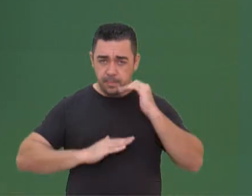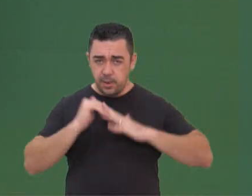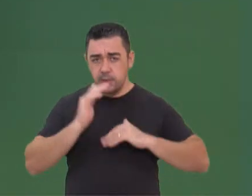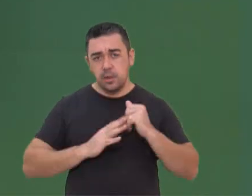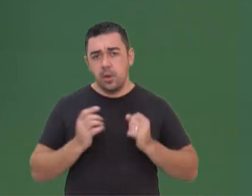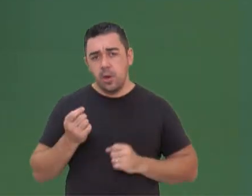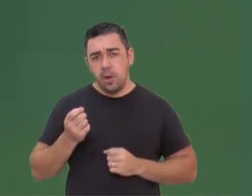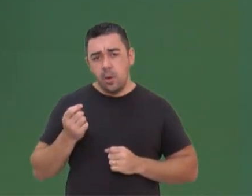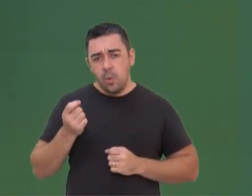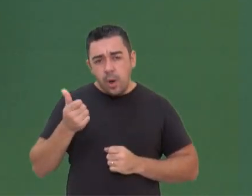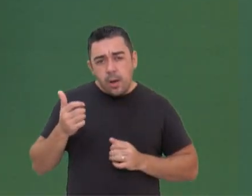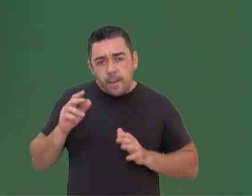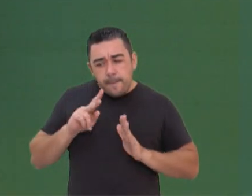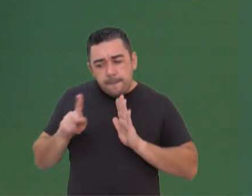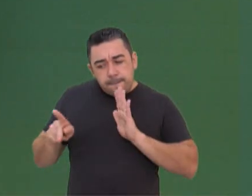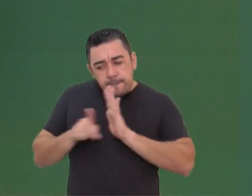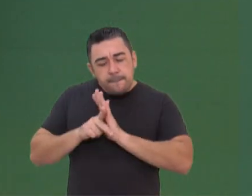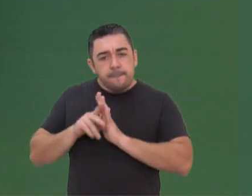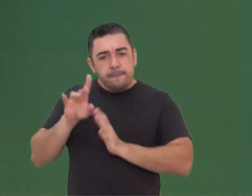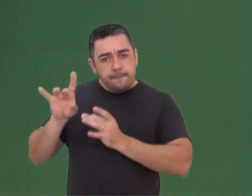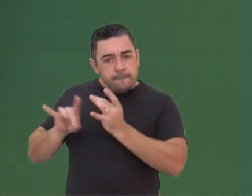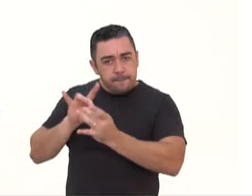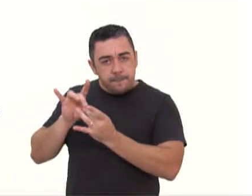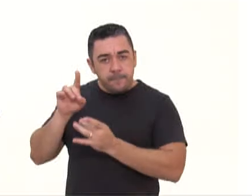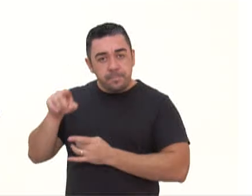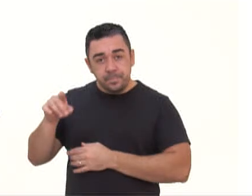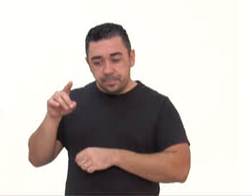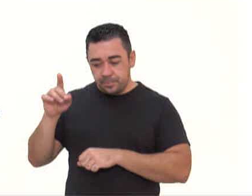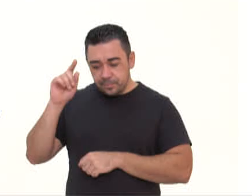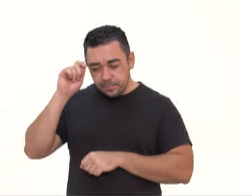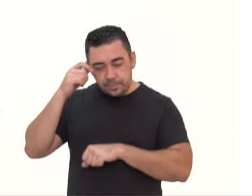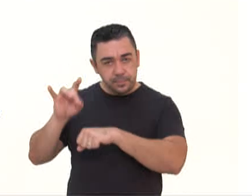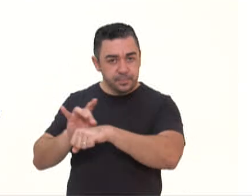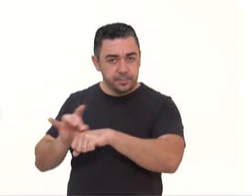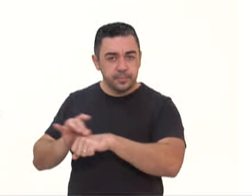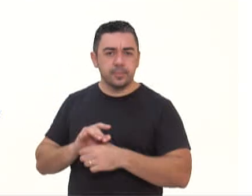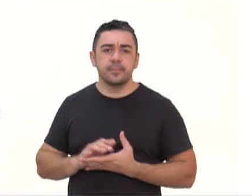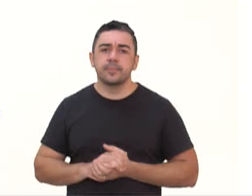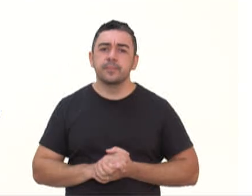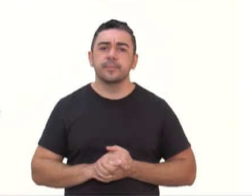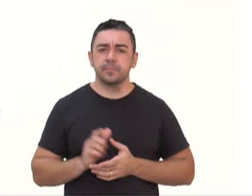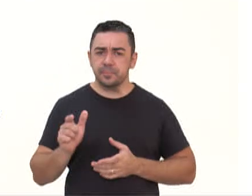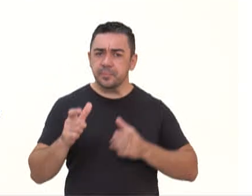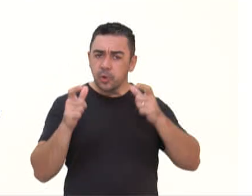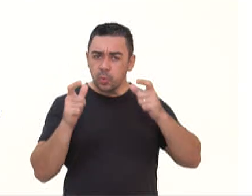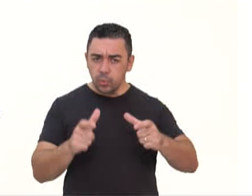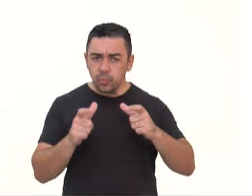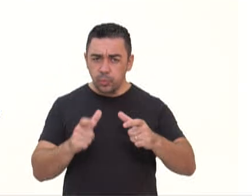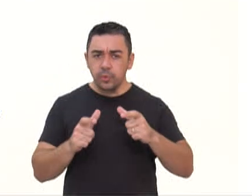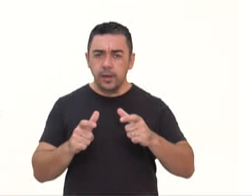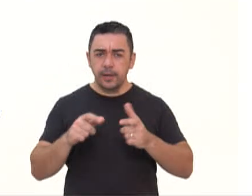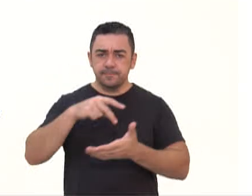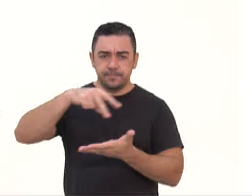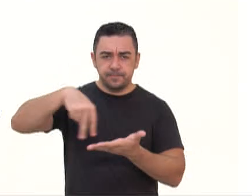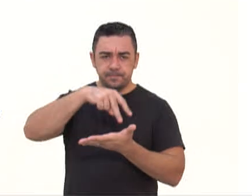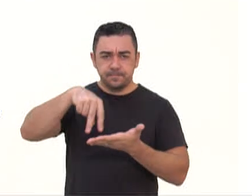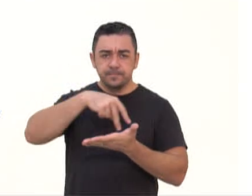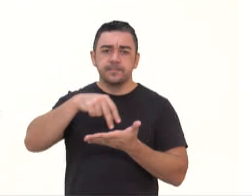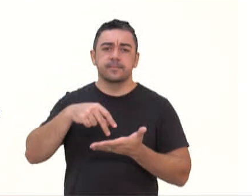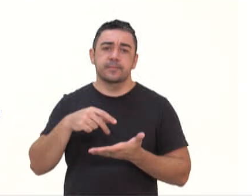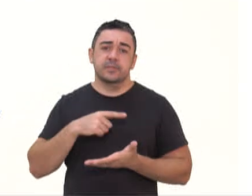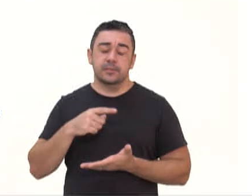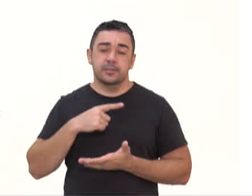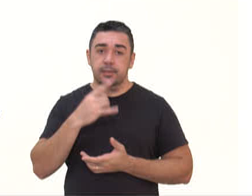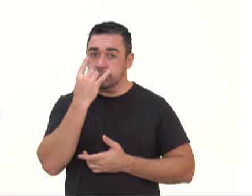que exclusivos dessa população negra. Ainda, esses espaços que a gente falou, esses salões, eles atraíam e, mais do